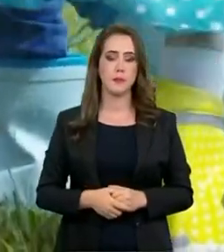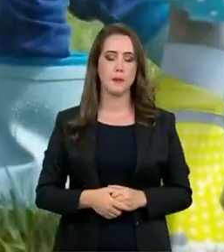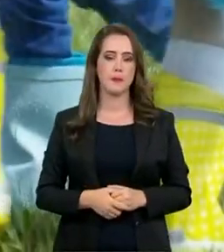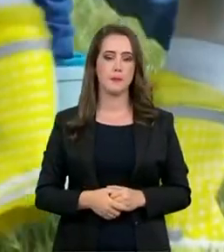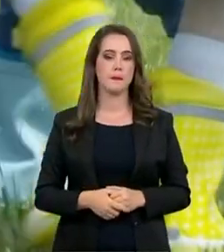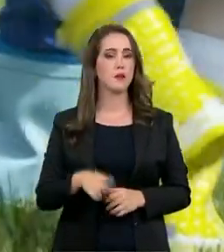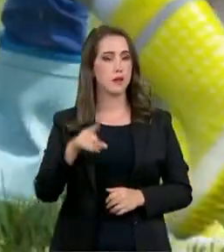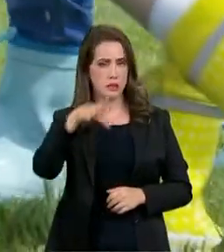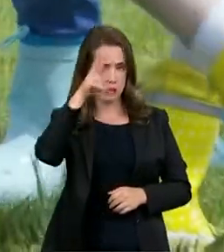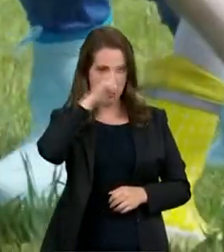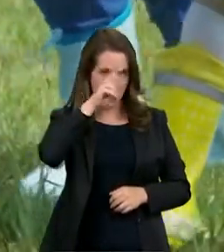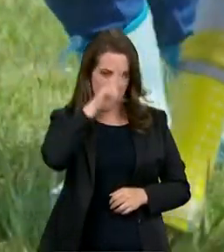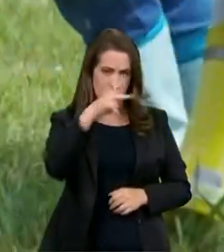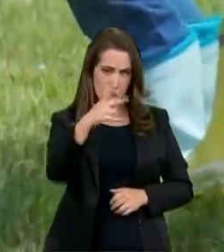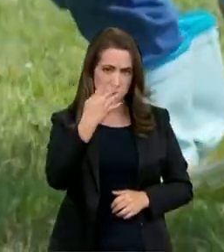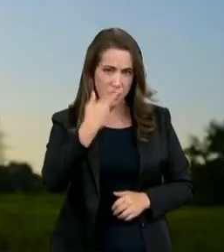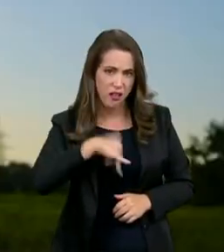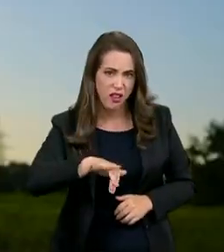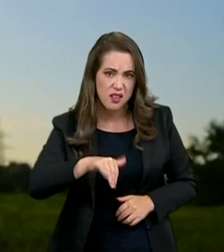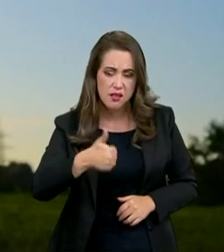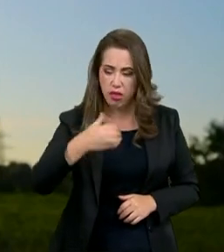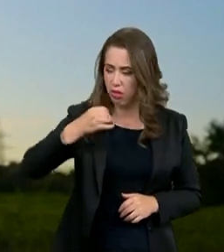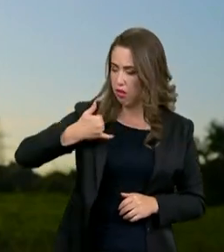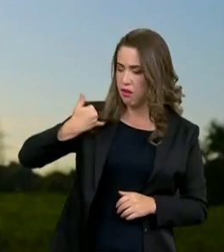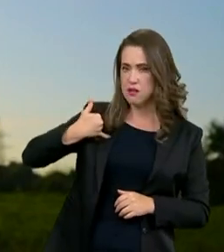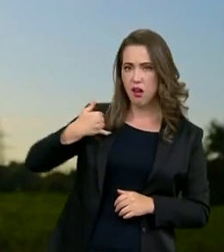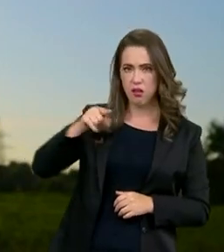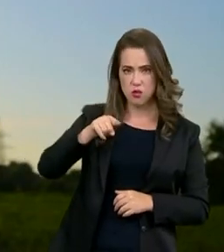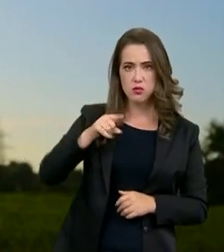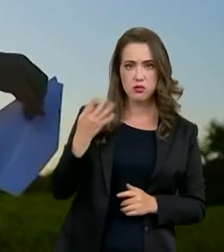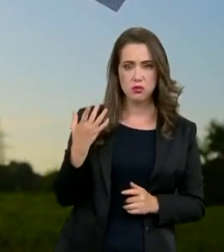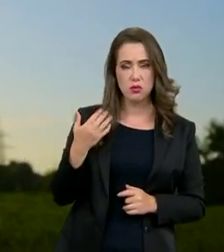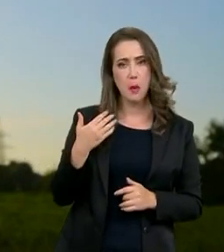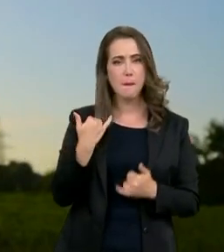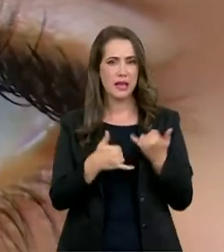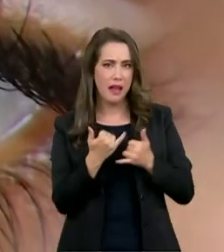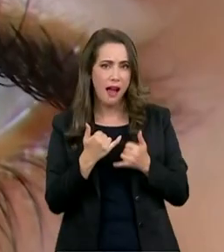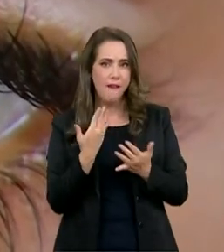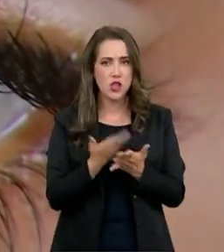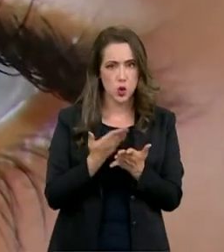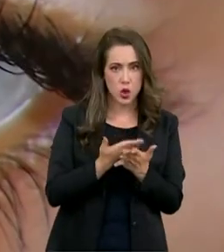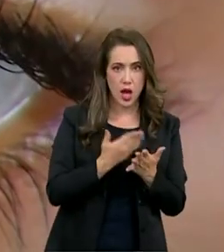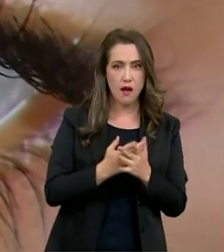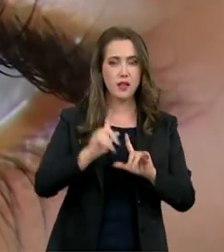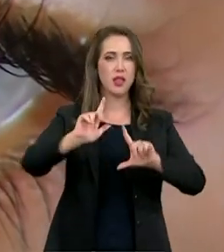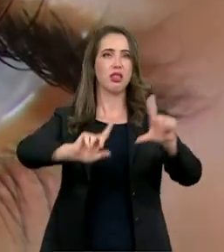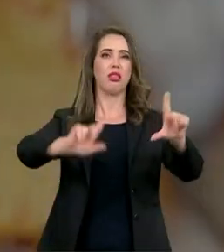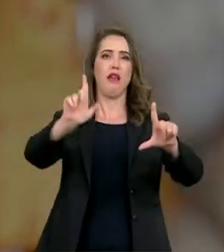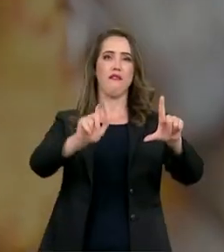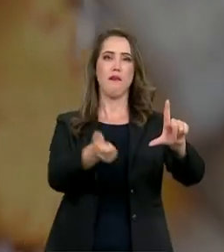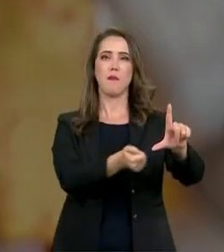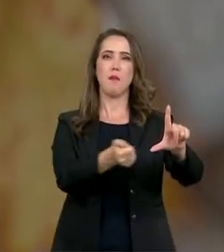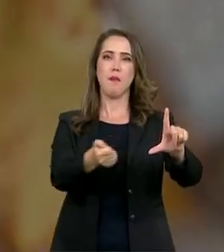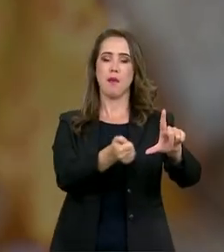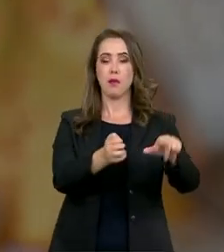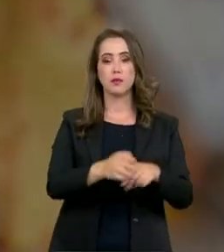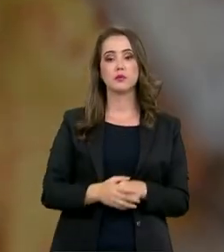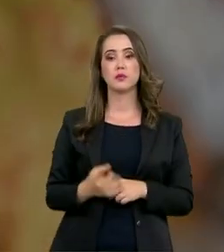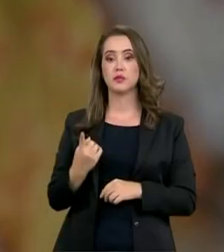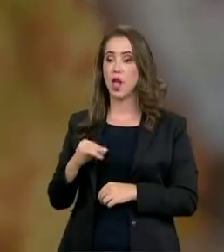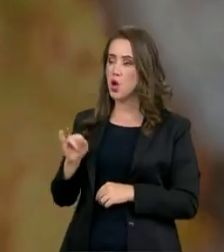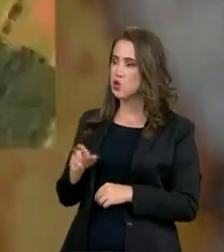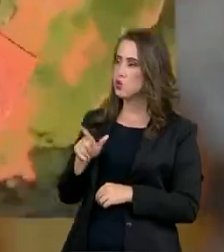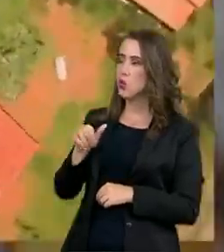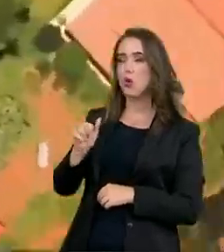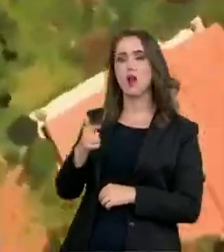Você se lembra o que fazia quando tinha 10 anos? Brincava, estudava, assistia TV? Pois então, a Júlia Duarte faz tudo